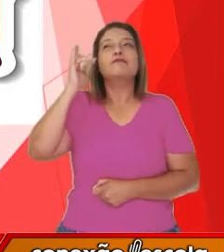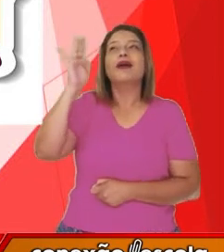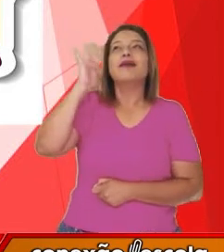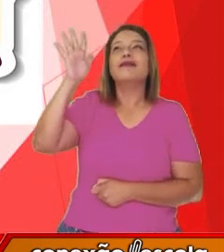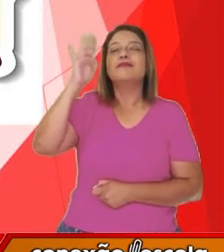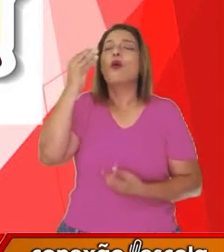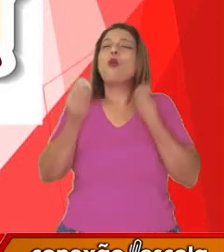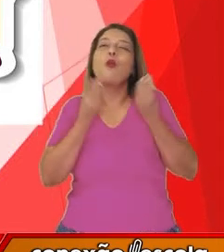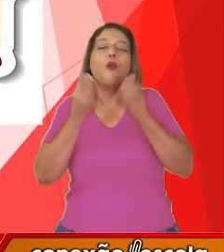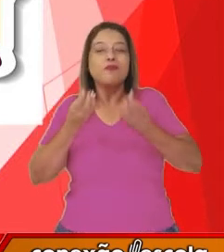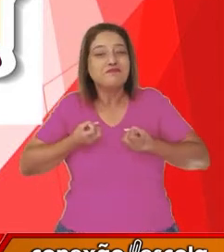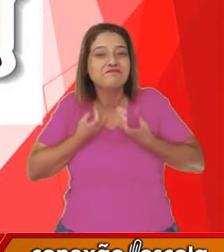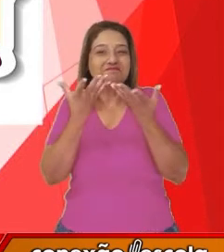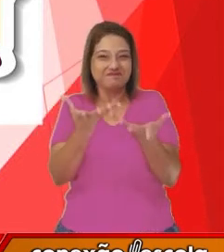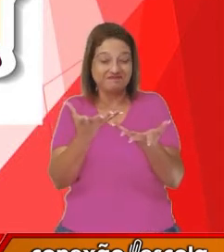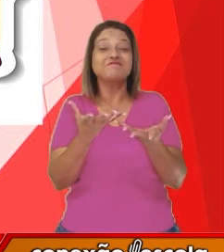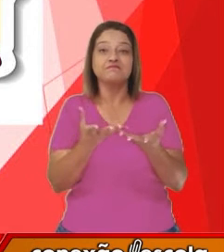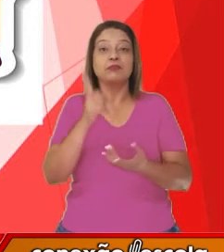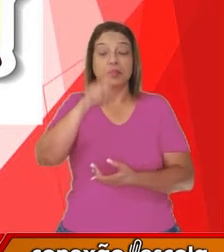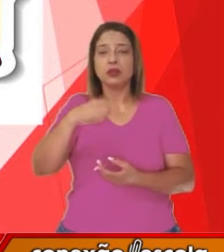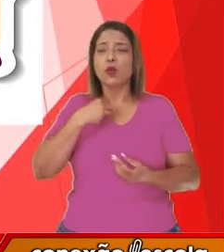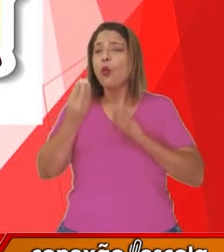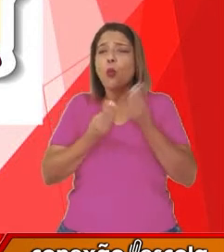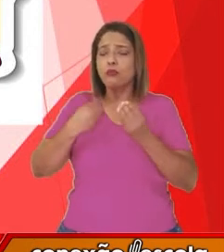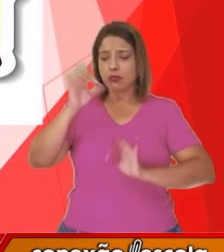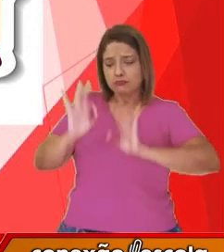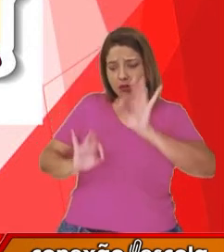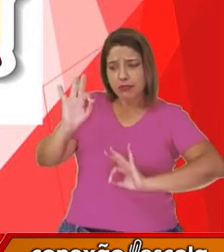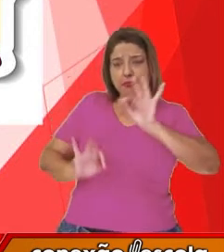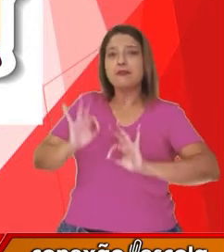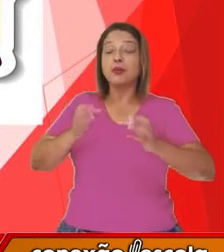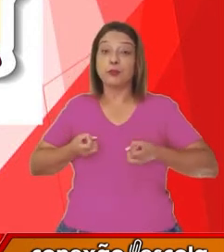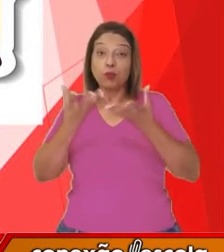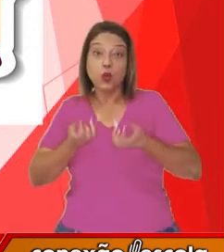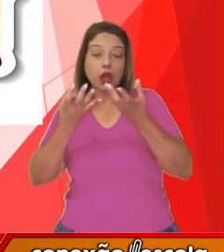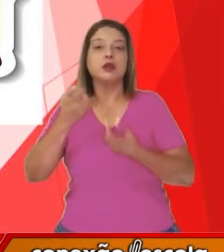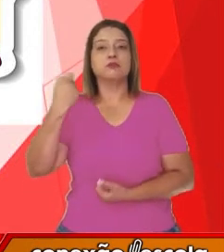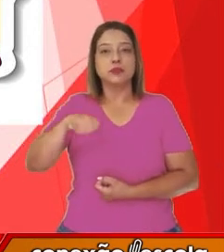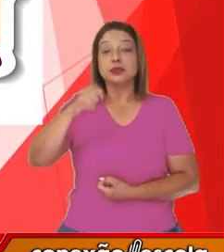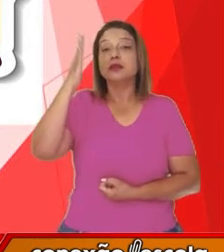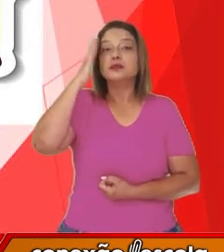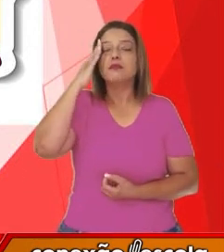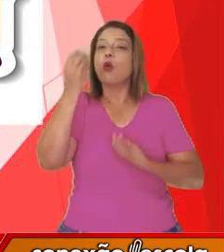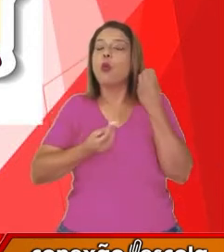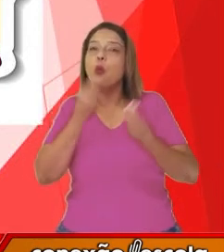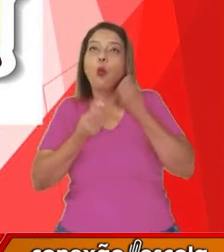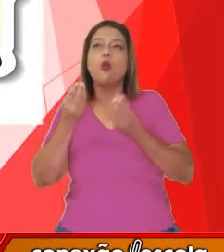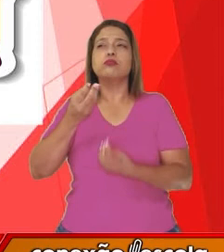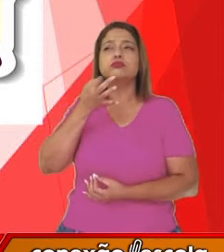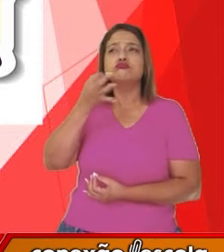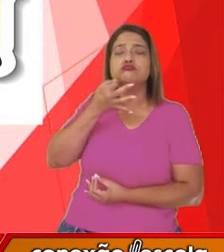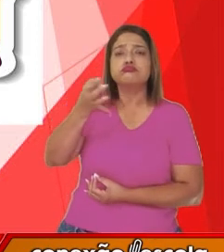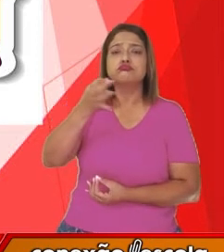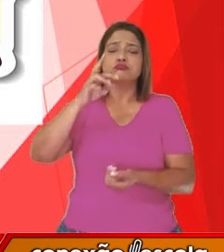pensamentos. O processo de criação de um poema leva em conta as sonoridades, pulsações